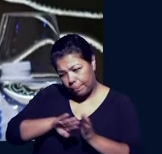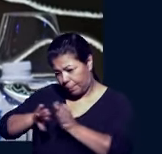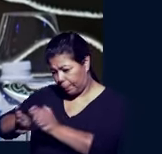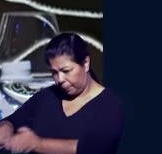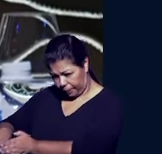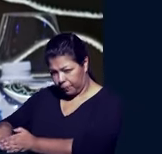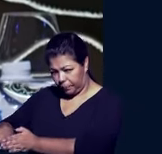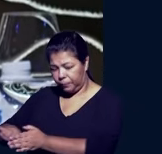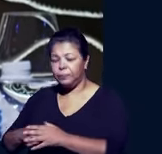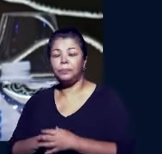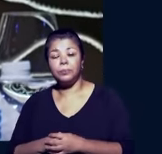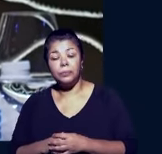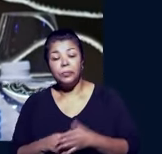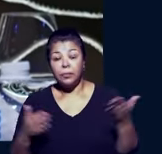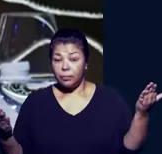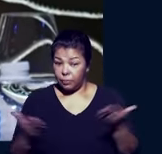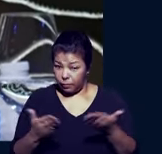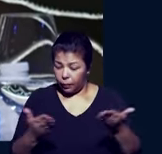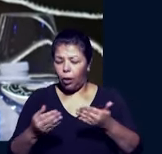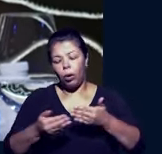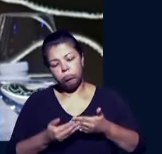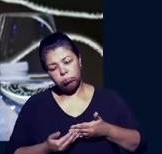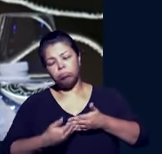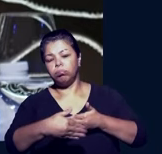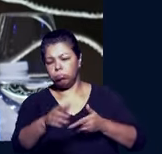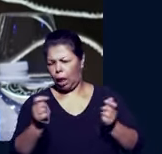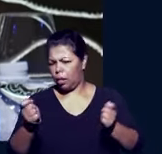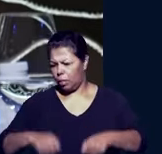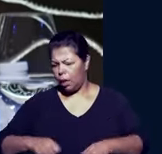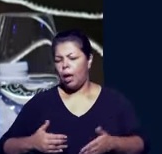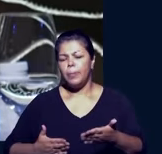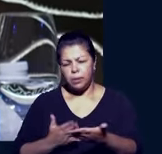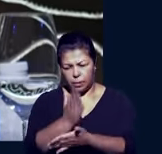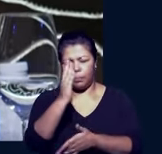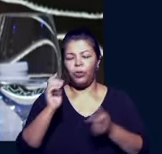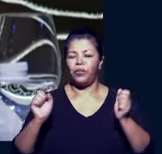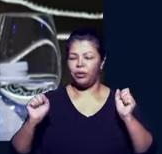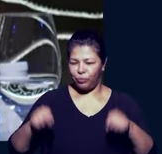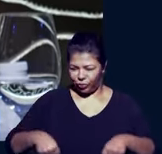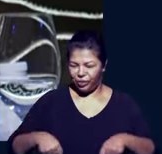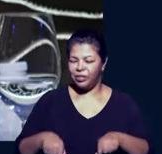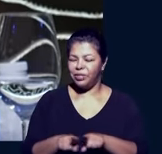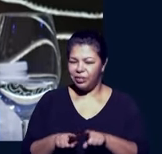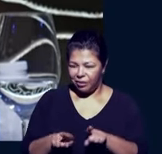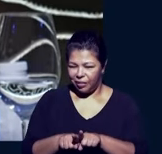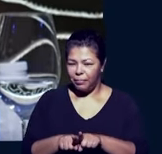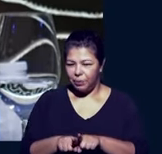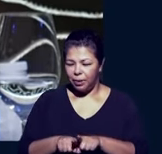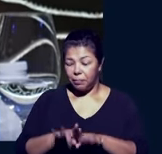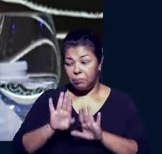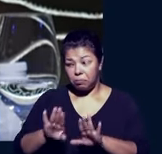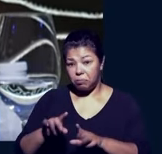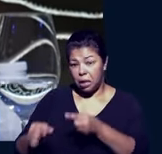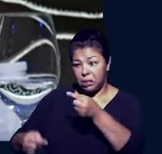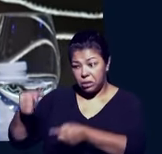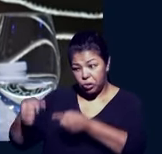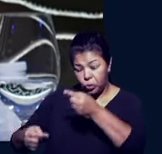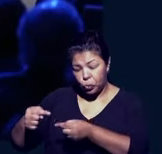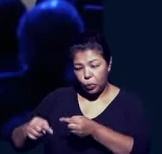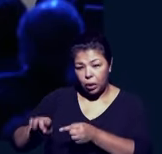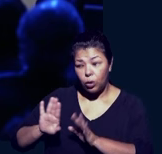questões infraconstitucionais e não há por não passar jogando essas discussões não discutindo elas em termos de